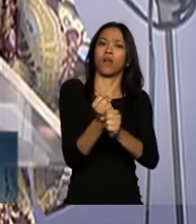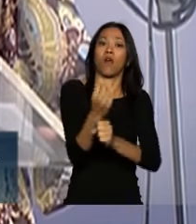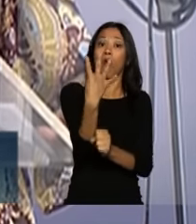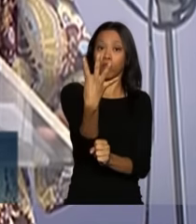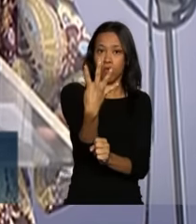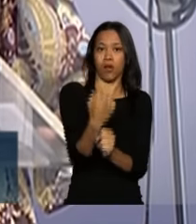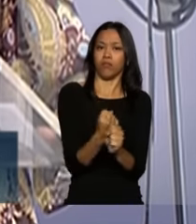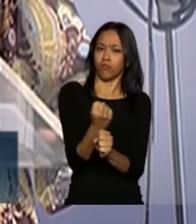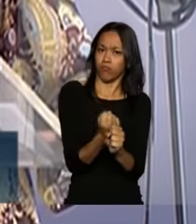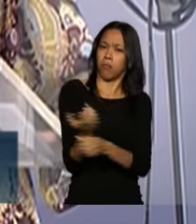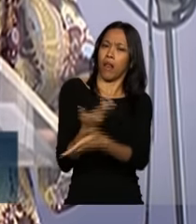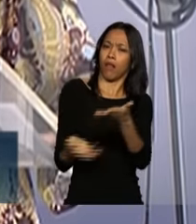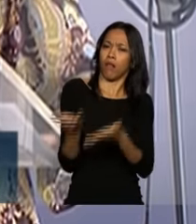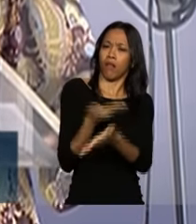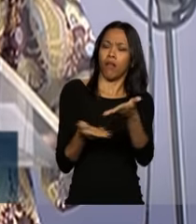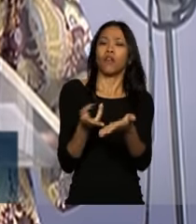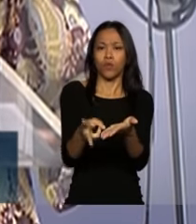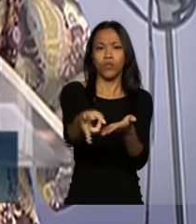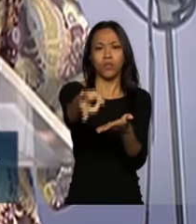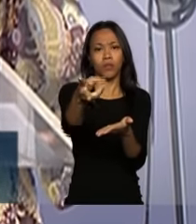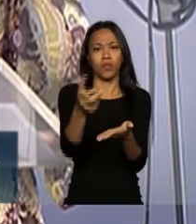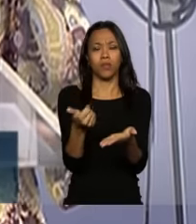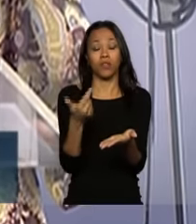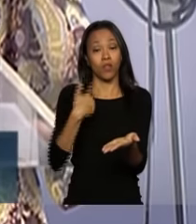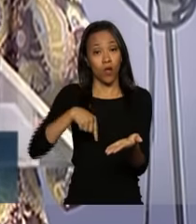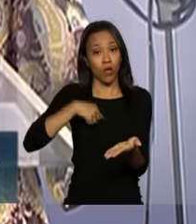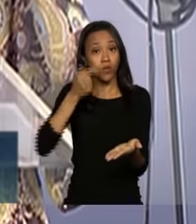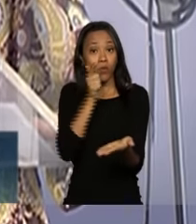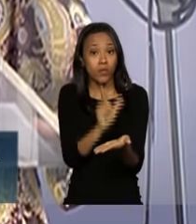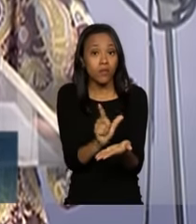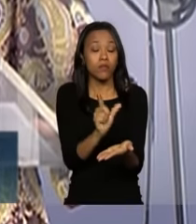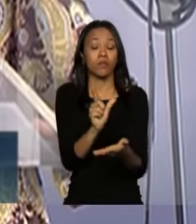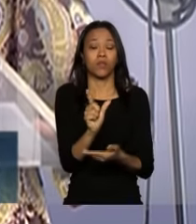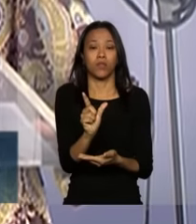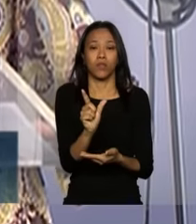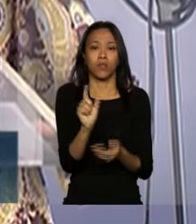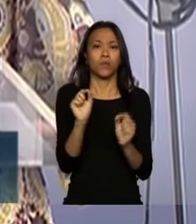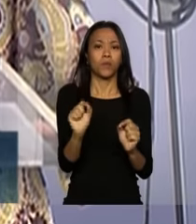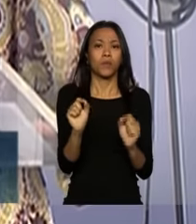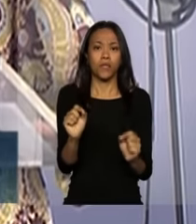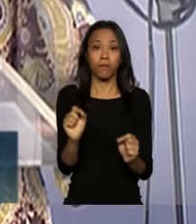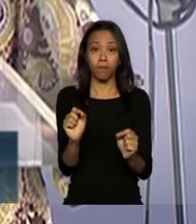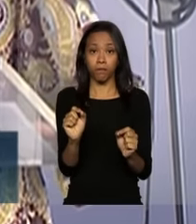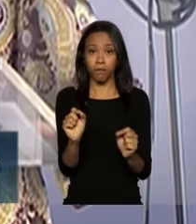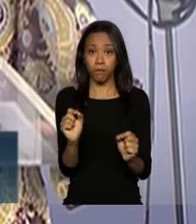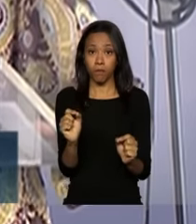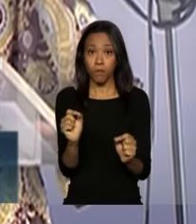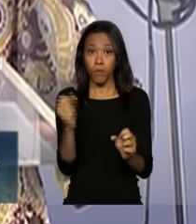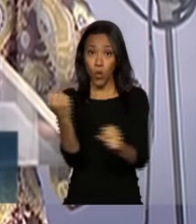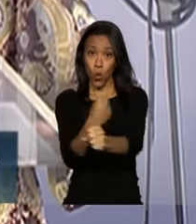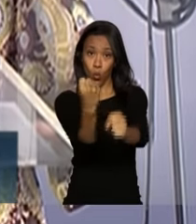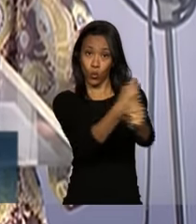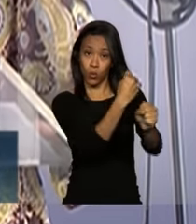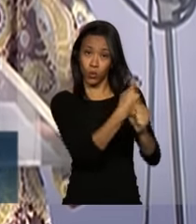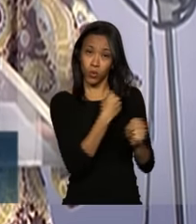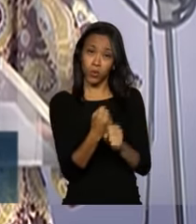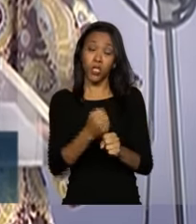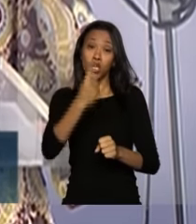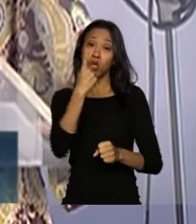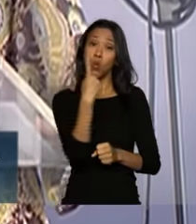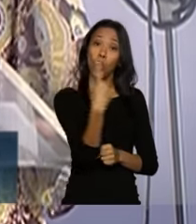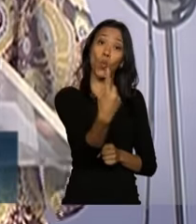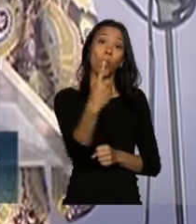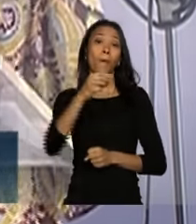e continuamos fazendo. Nós conseguimos construir 1 milhão de